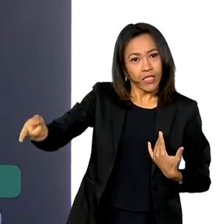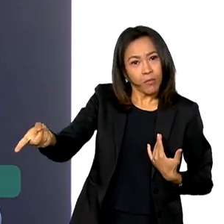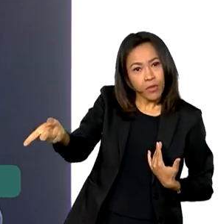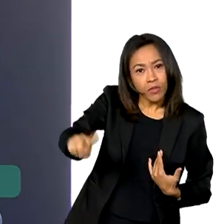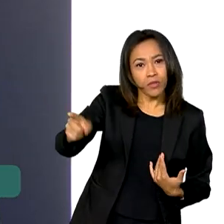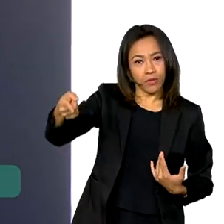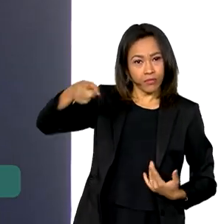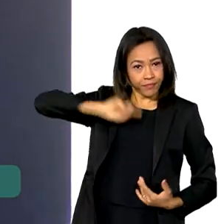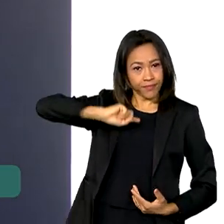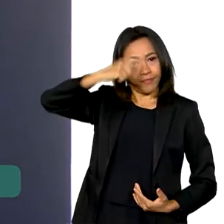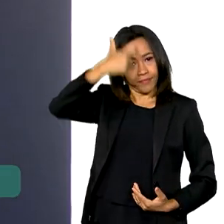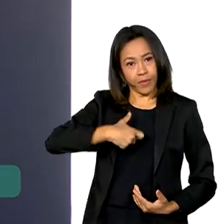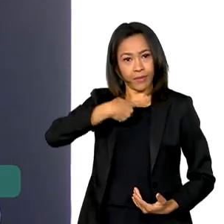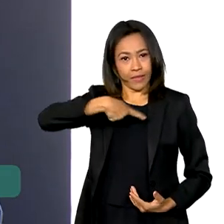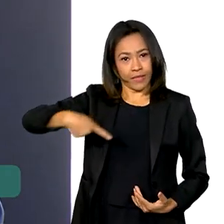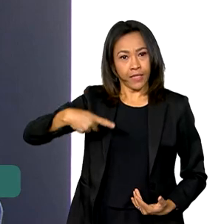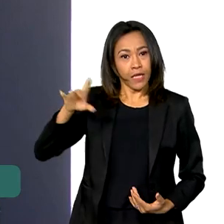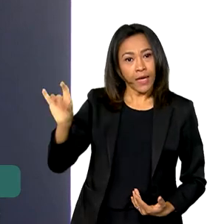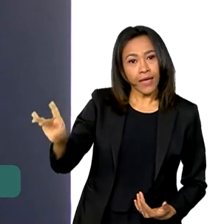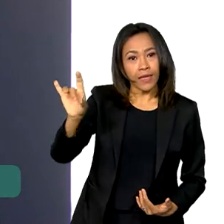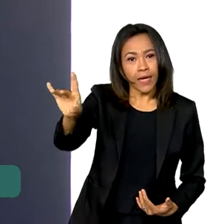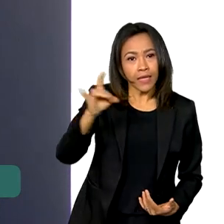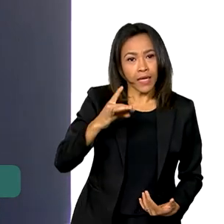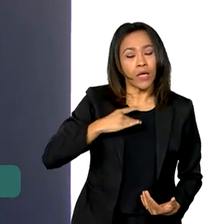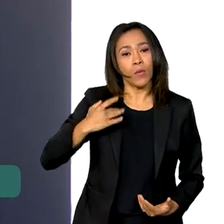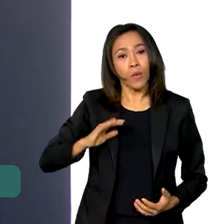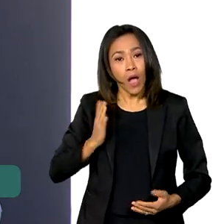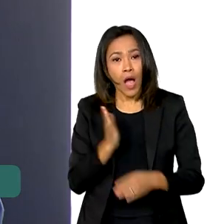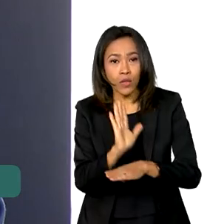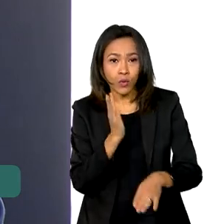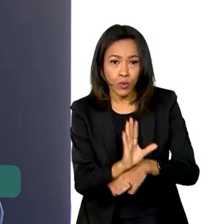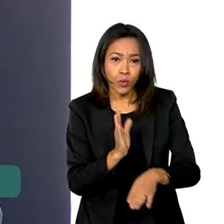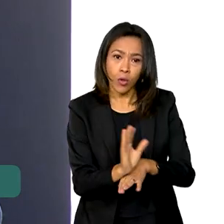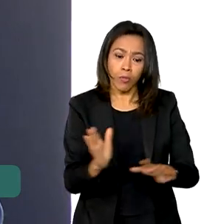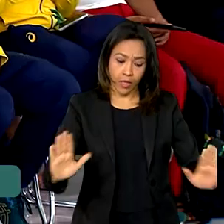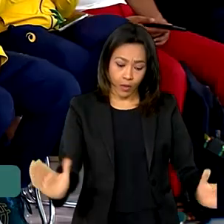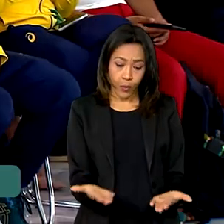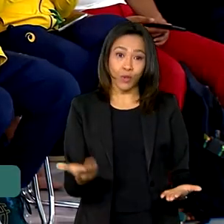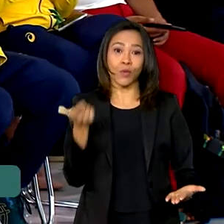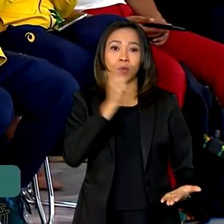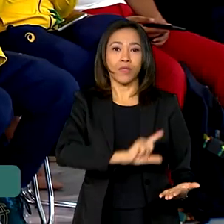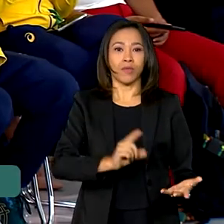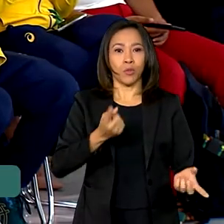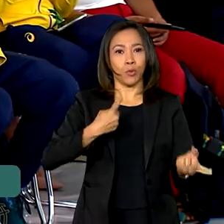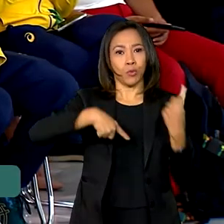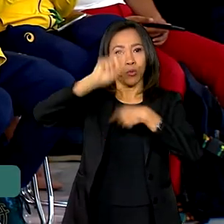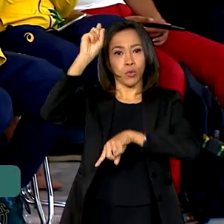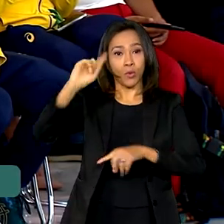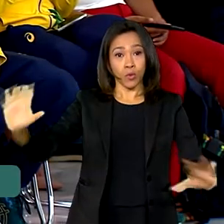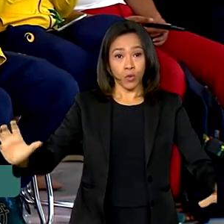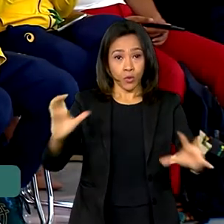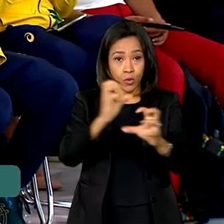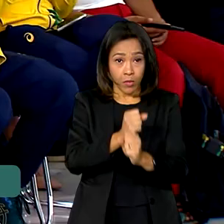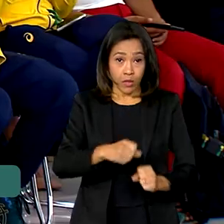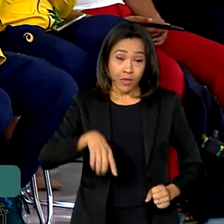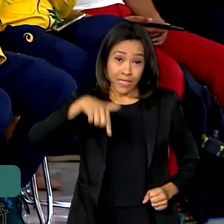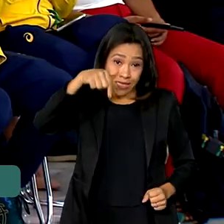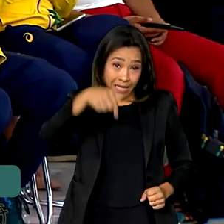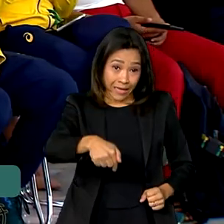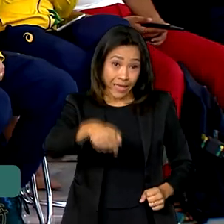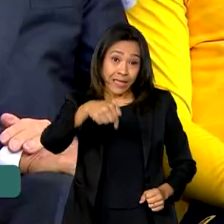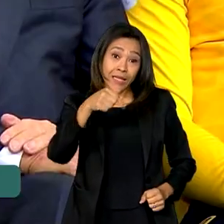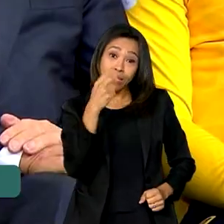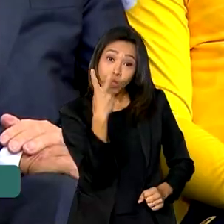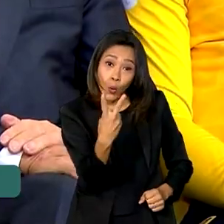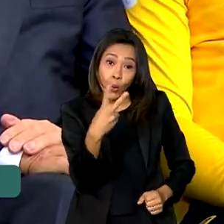todos colocaram ali o seu tijolinho para que a gente chegasse nessa grande edificação. Hoje nós temos 72 centros de referência no país